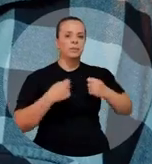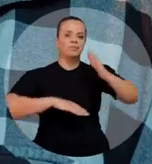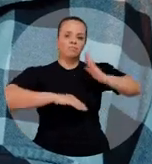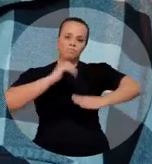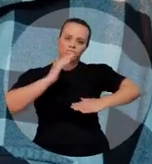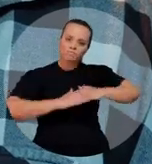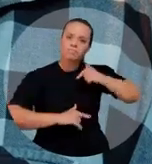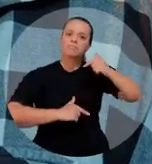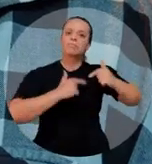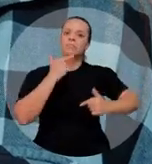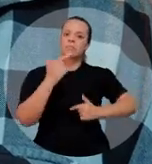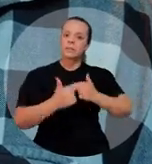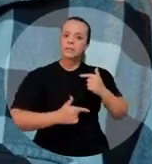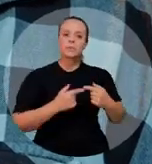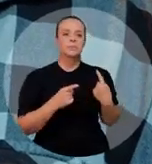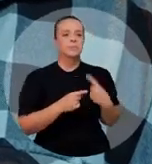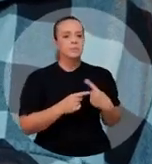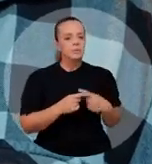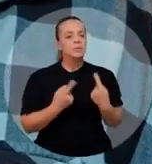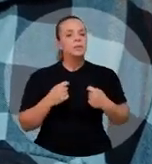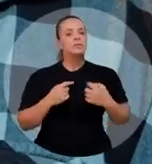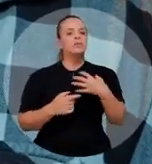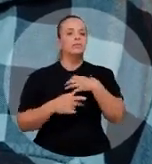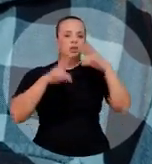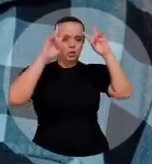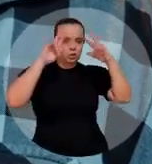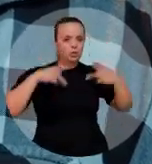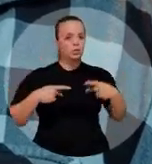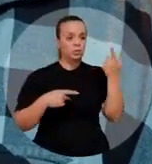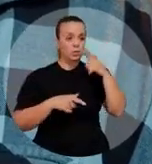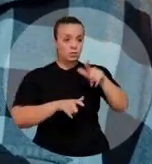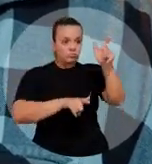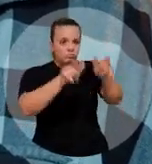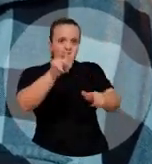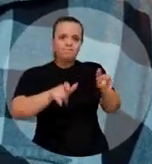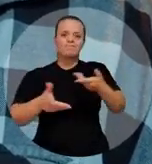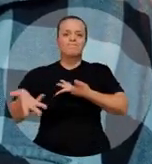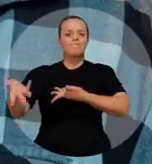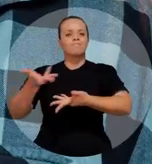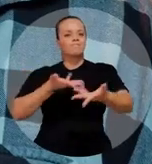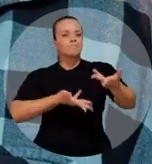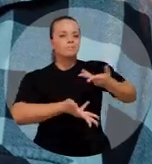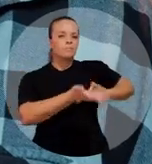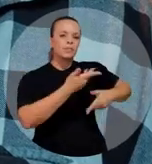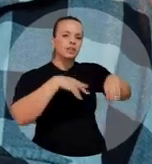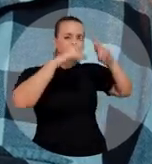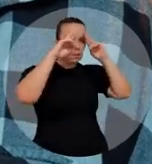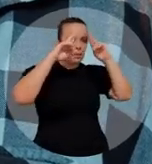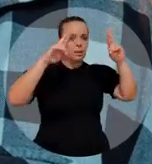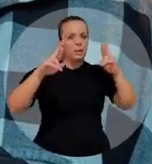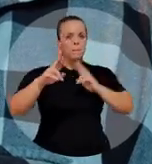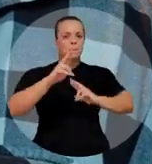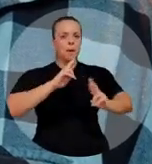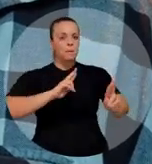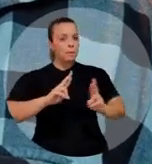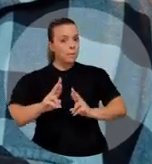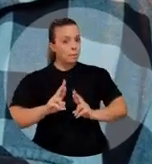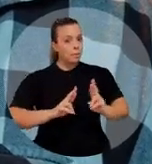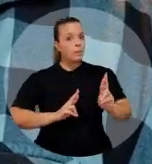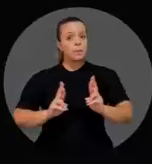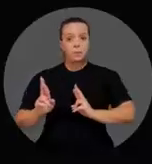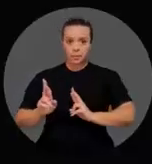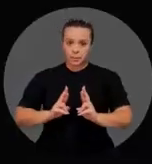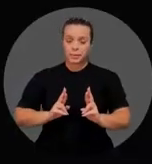muito mais de fato do profissionalismo, o fato mais humano de interagir com as pessoas de uma forma de fato respeitosa com todo